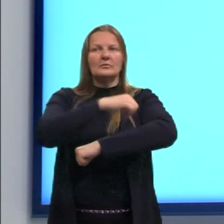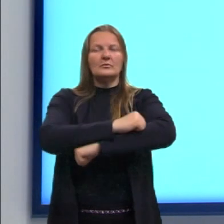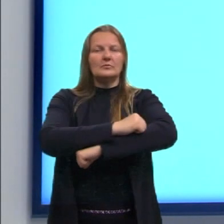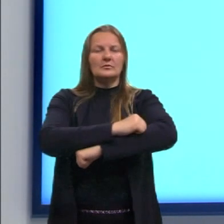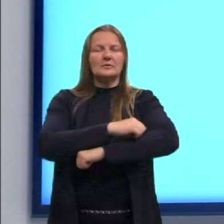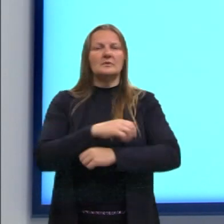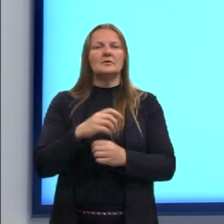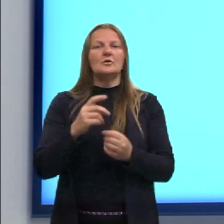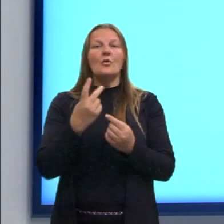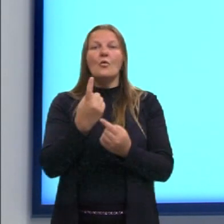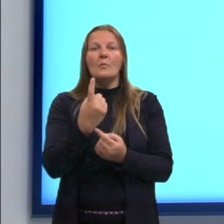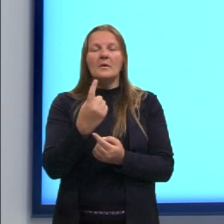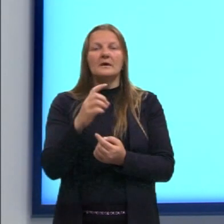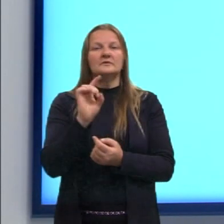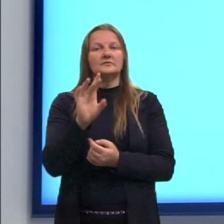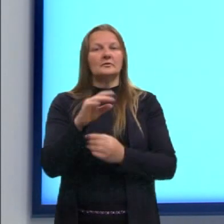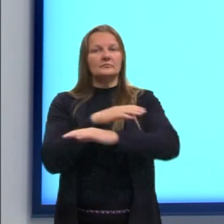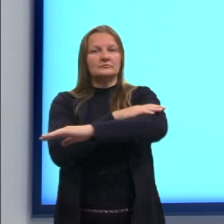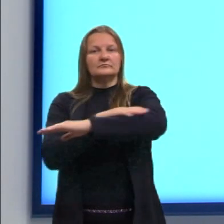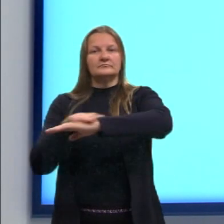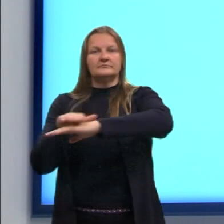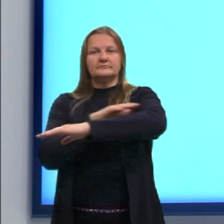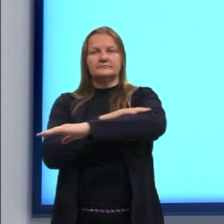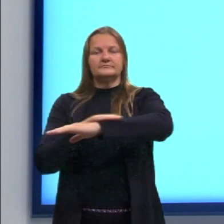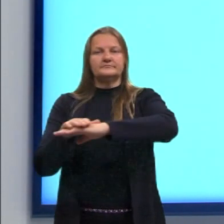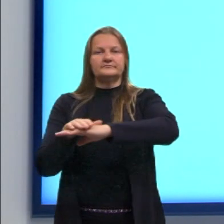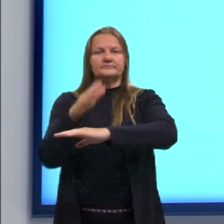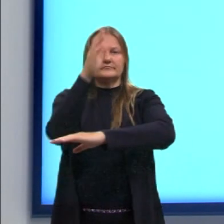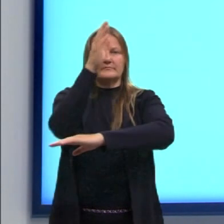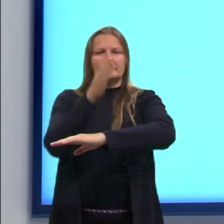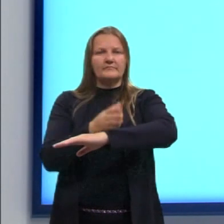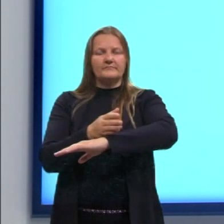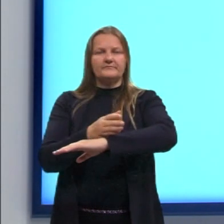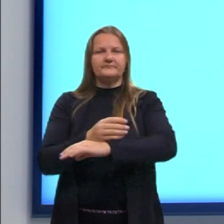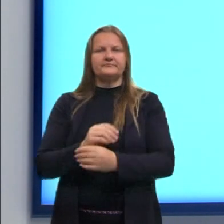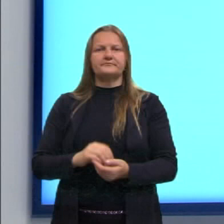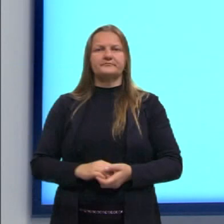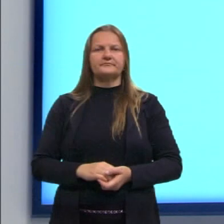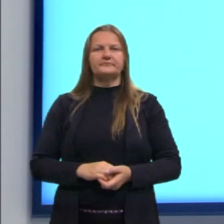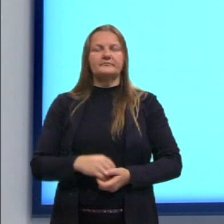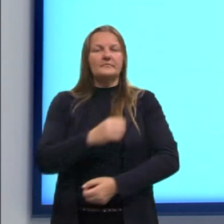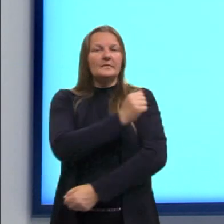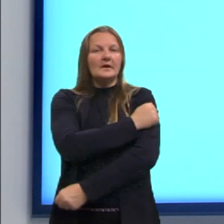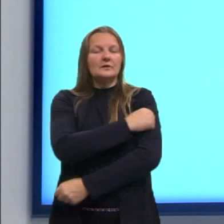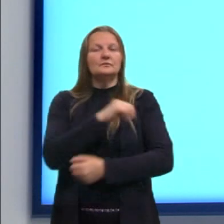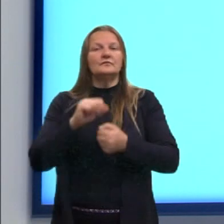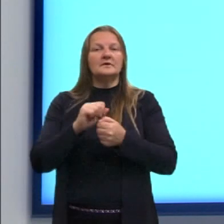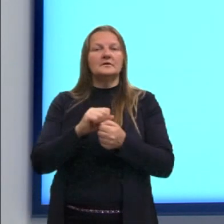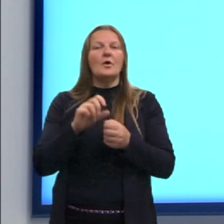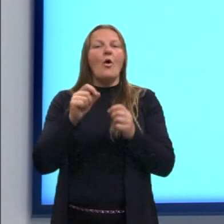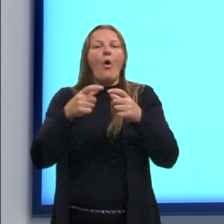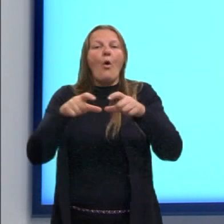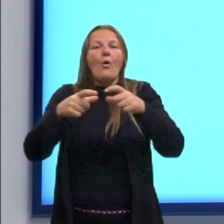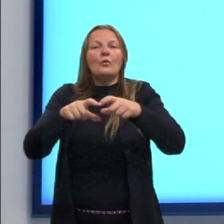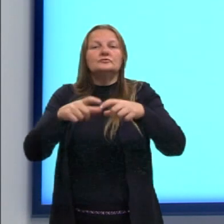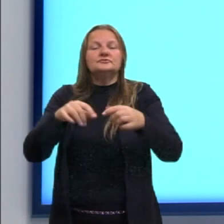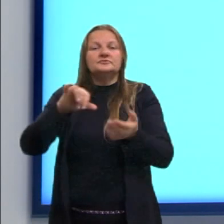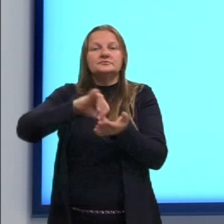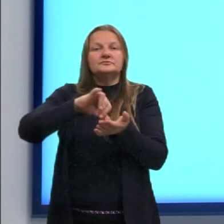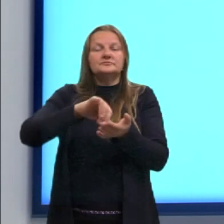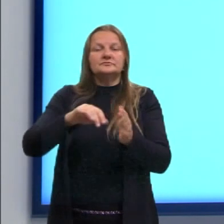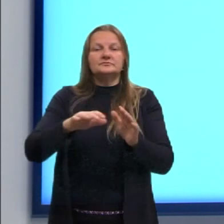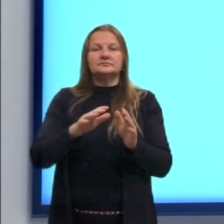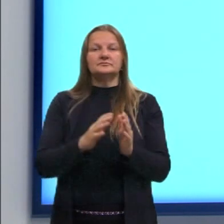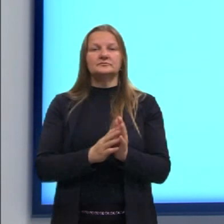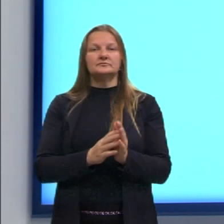ali do plano cartesiano. Depois de realizar os comandos dados pelo aluno, a posição do robô no plano